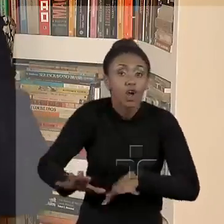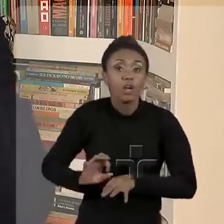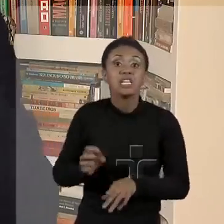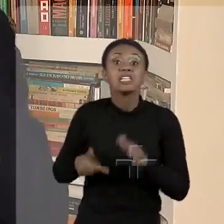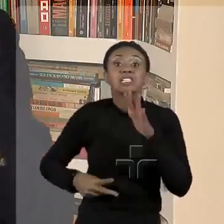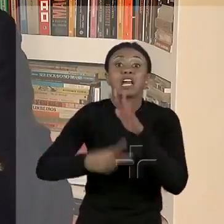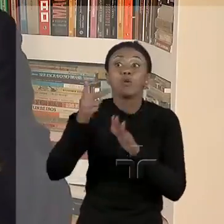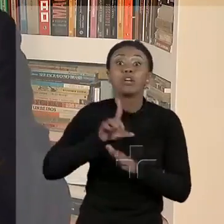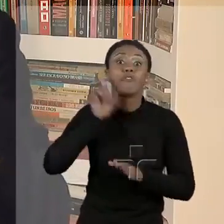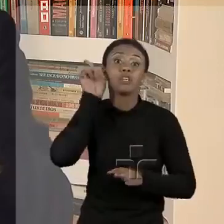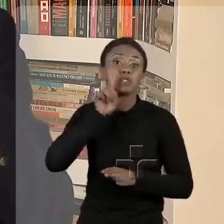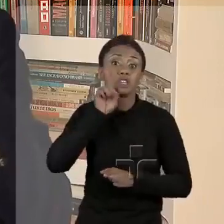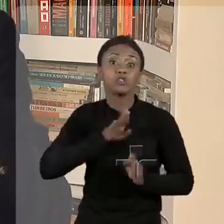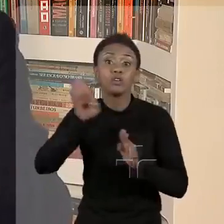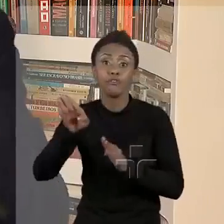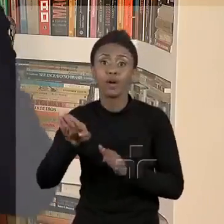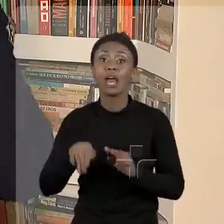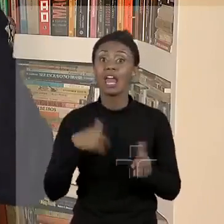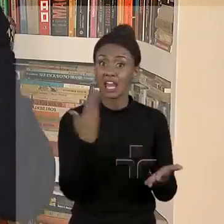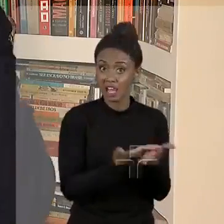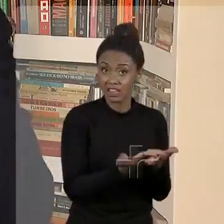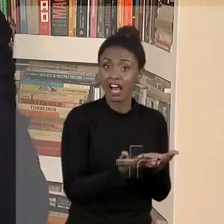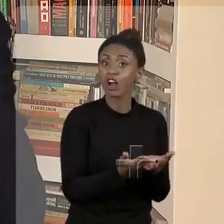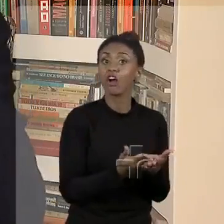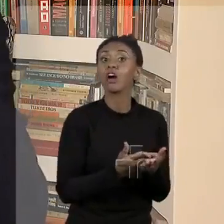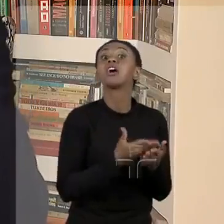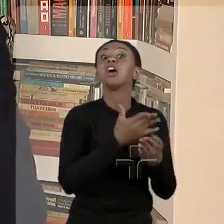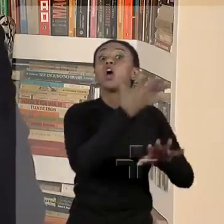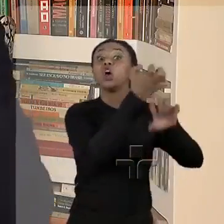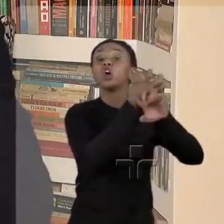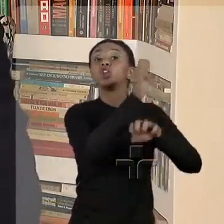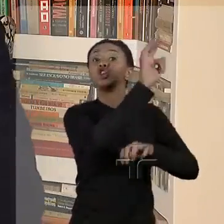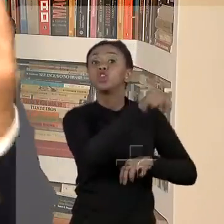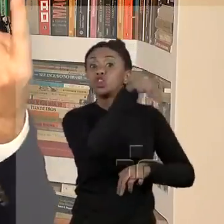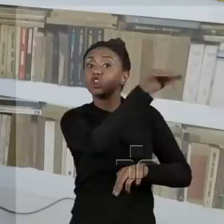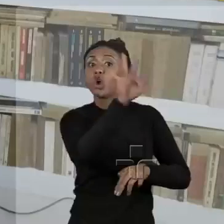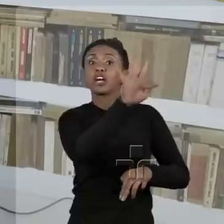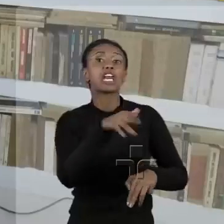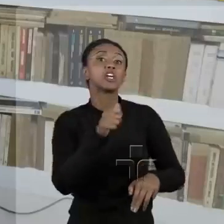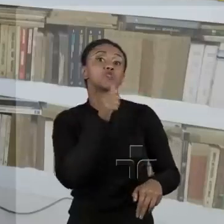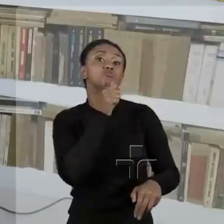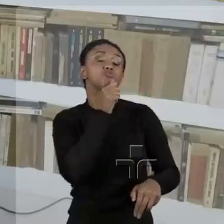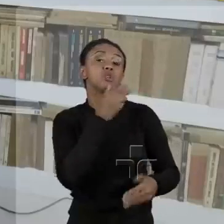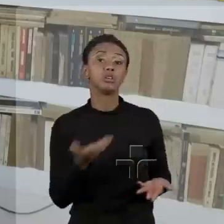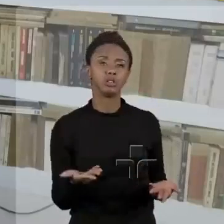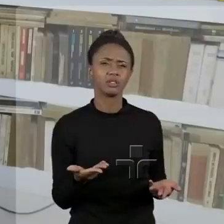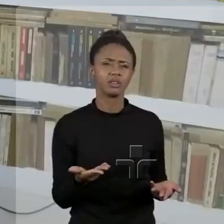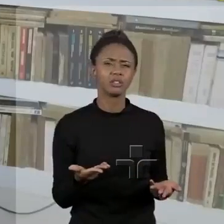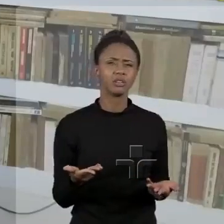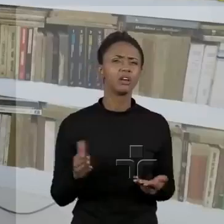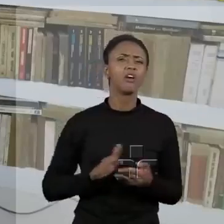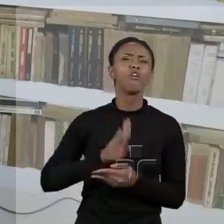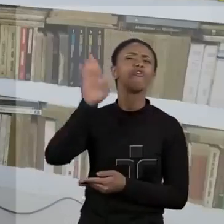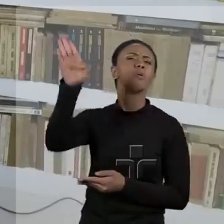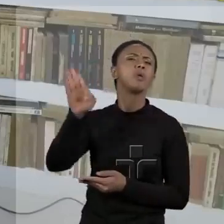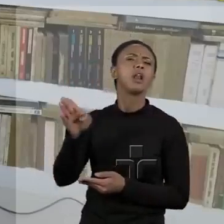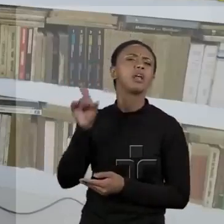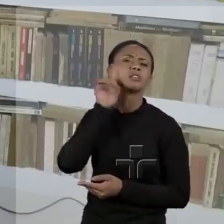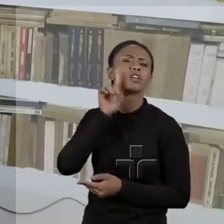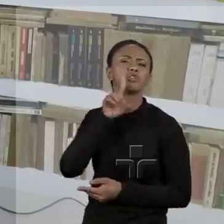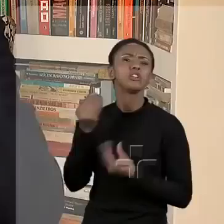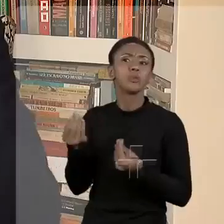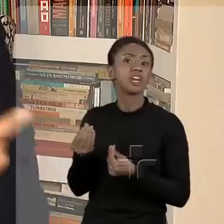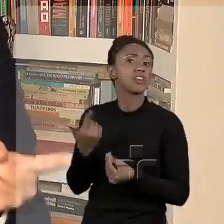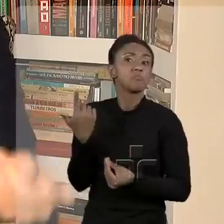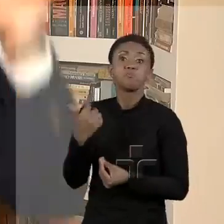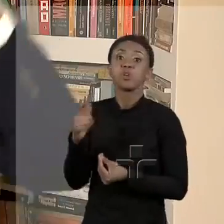Unidos. E não foi nenhuma vez ao Nordeste até agora, mas já 2 vezes aos Estados Unidos, sem nenhum ganho. Foi patética a ida para lá. E também não